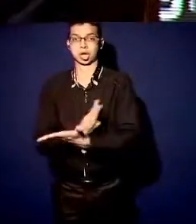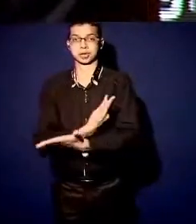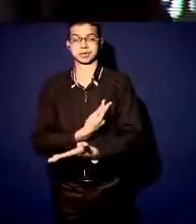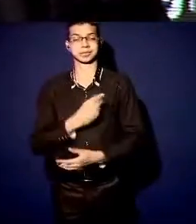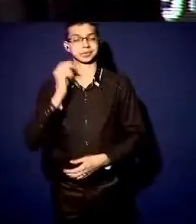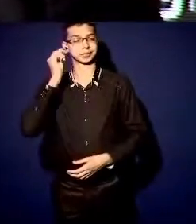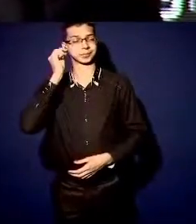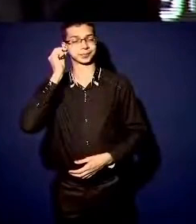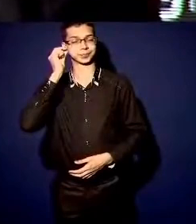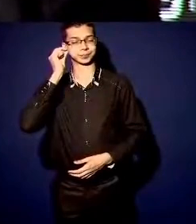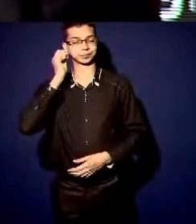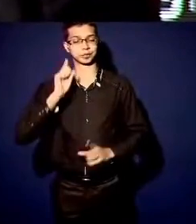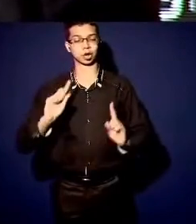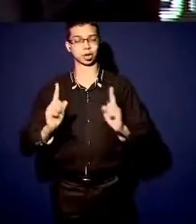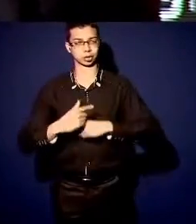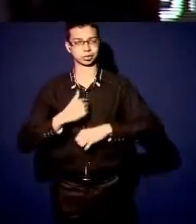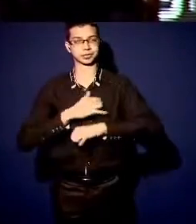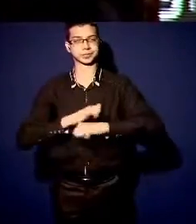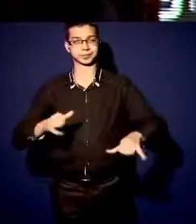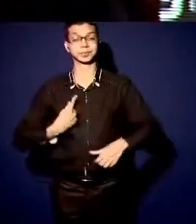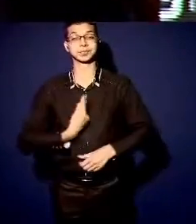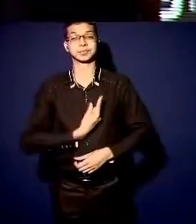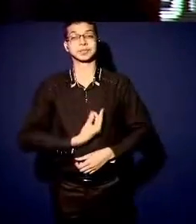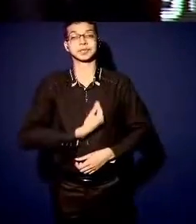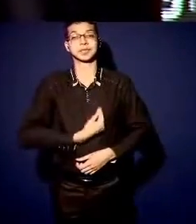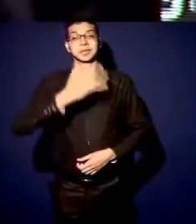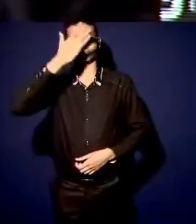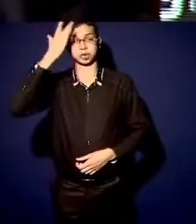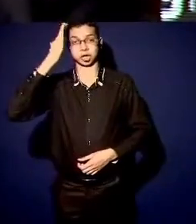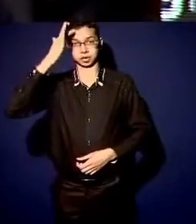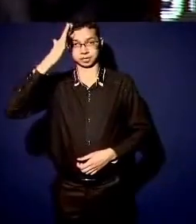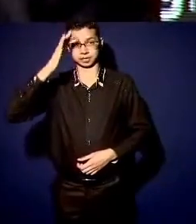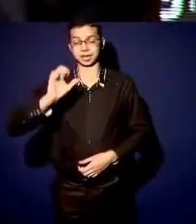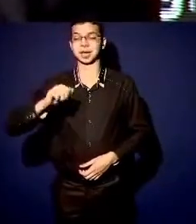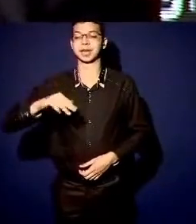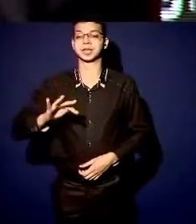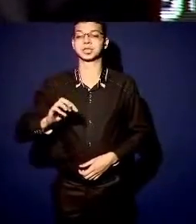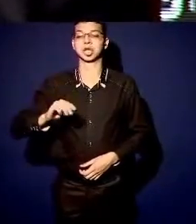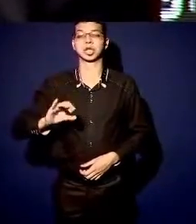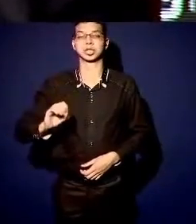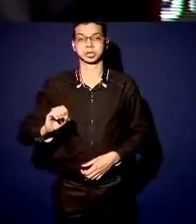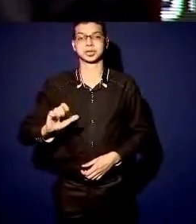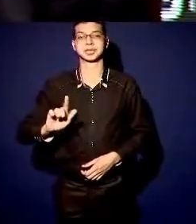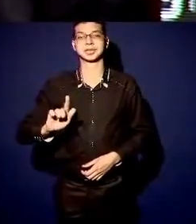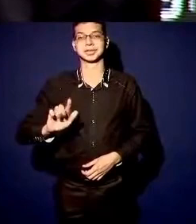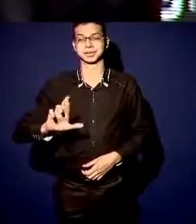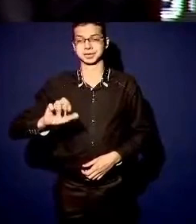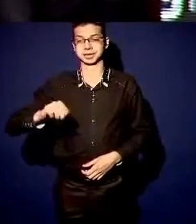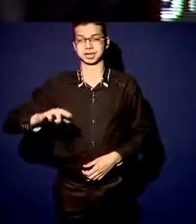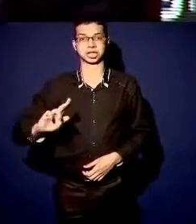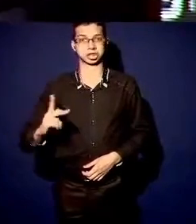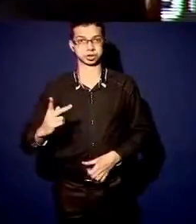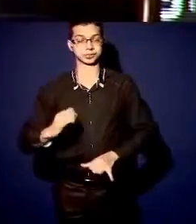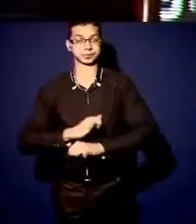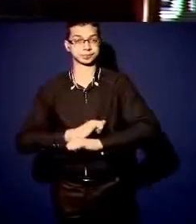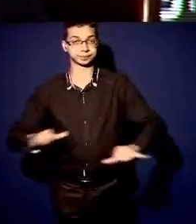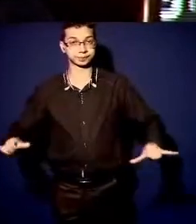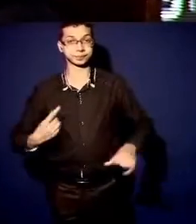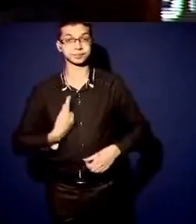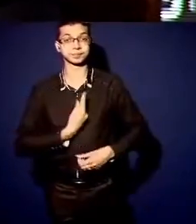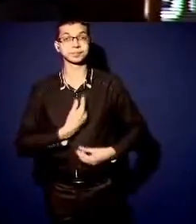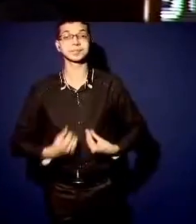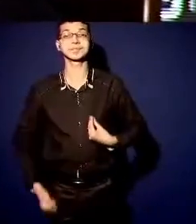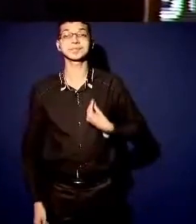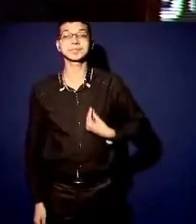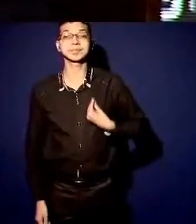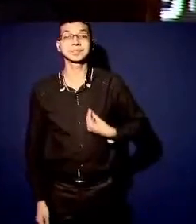vivemos aquilo que um conhecido filósofo italiano chamado Antônio grande denominava de interregno ou seja nós estava